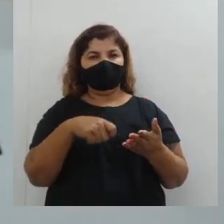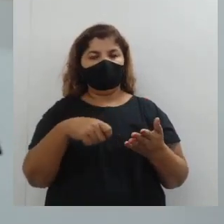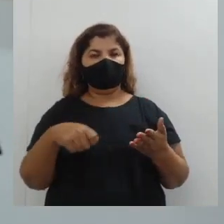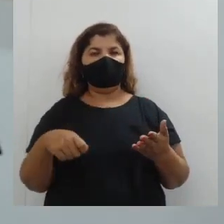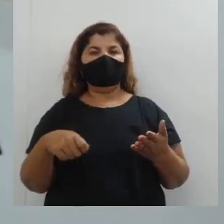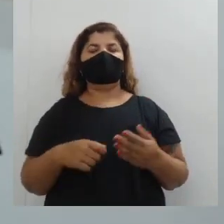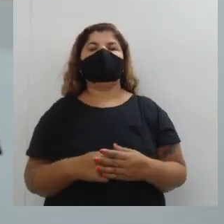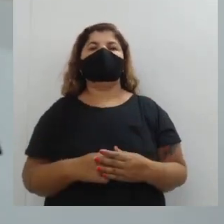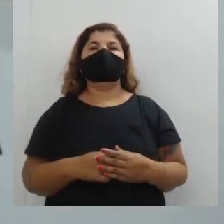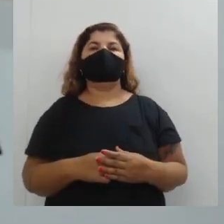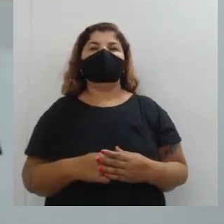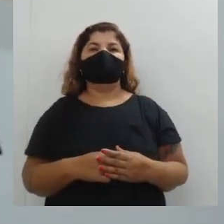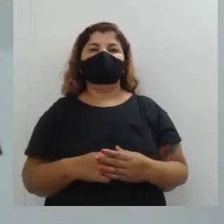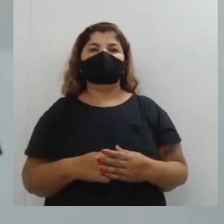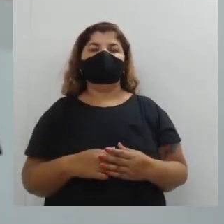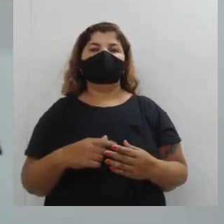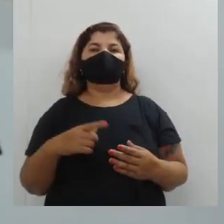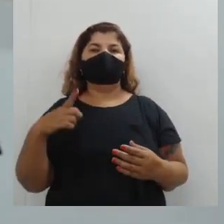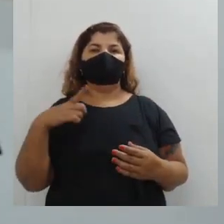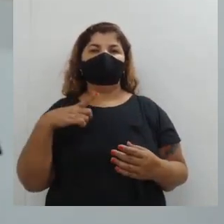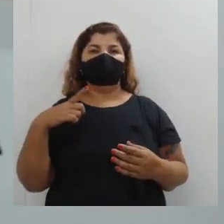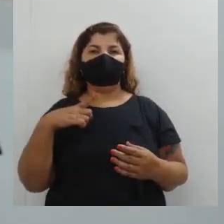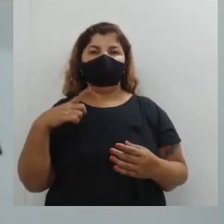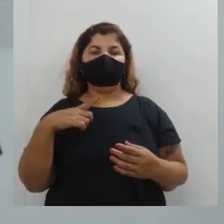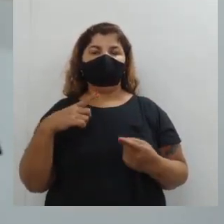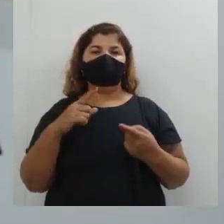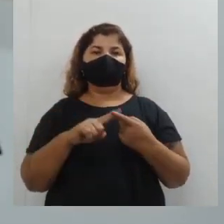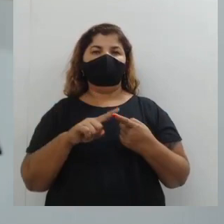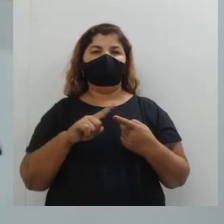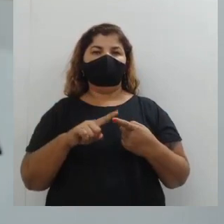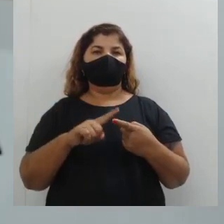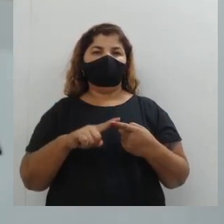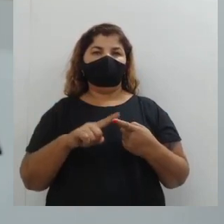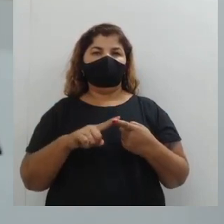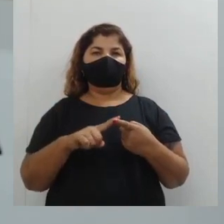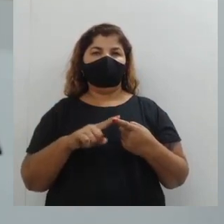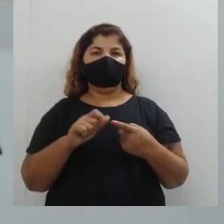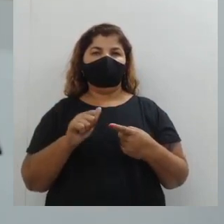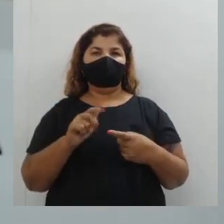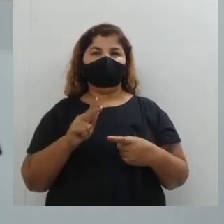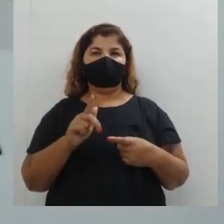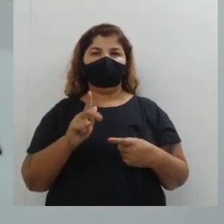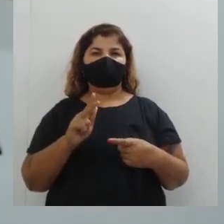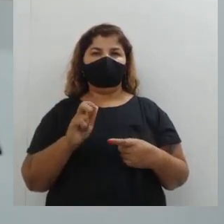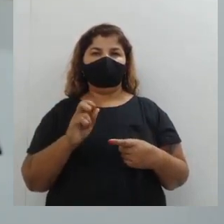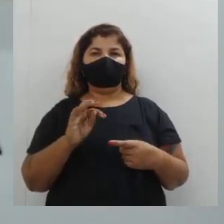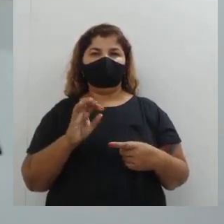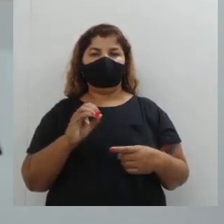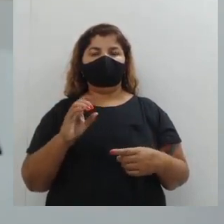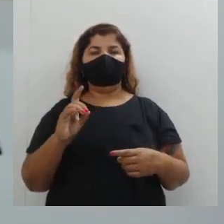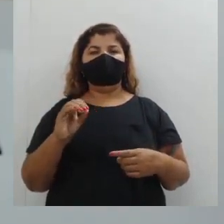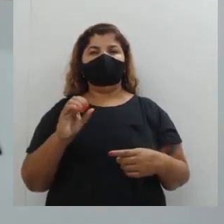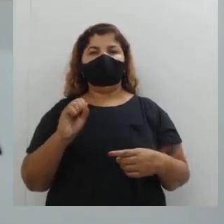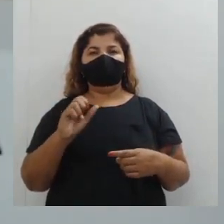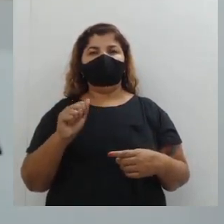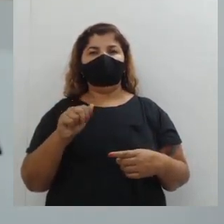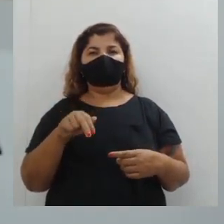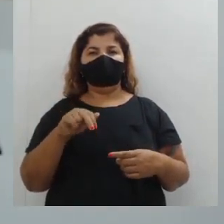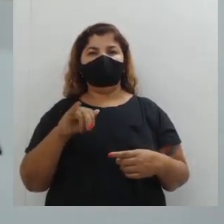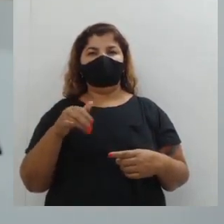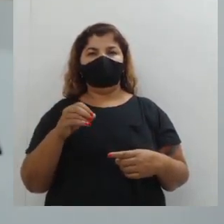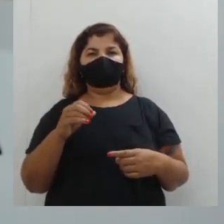Cunha, e nós temos também Augusto dos Anjos, com a sua poesia